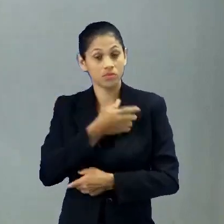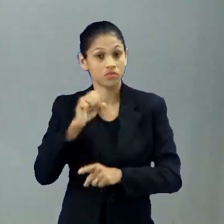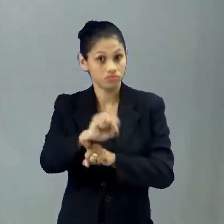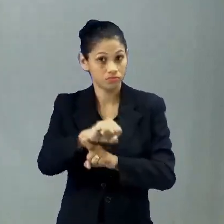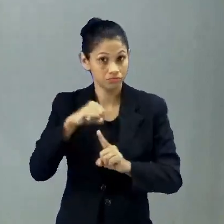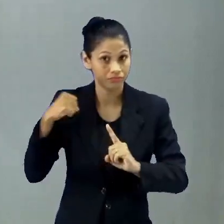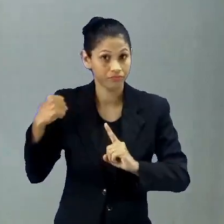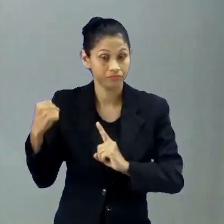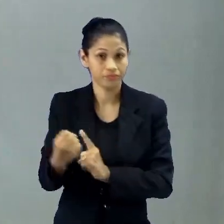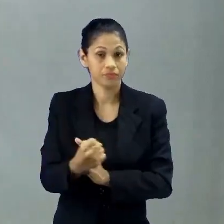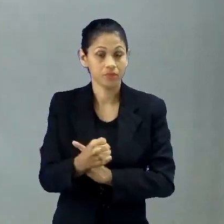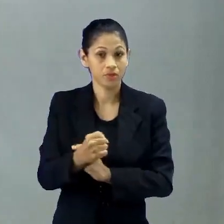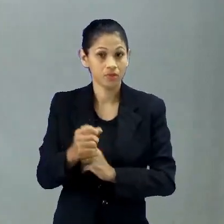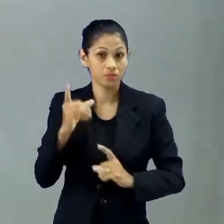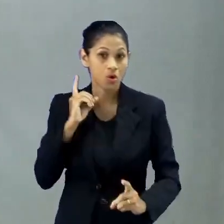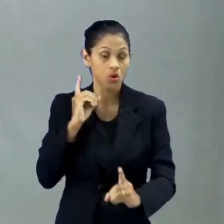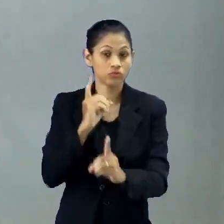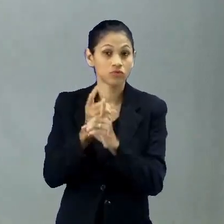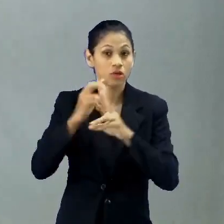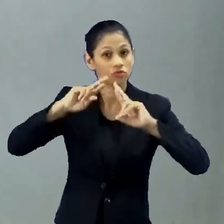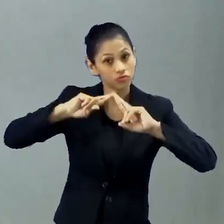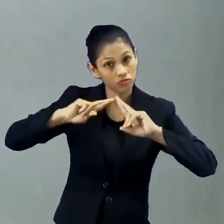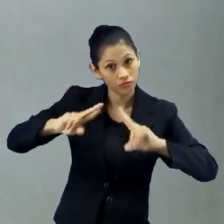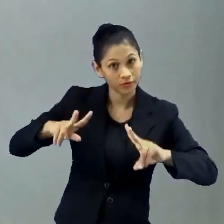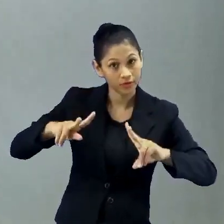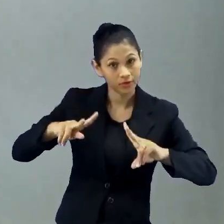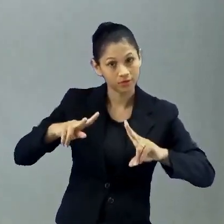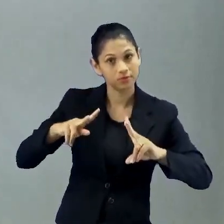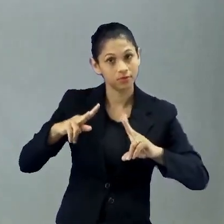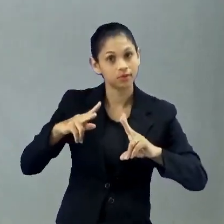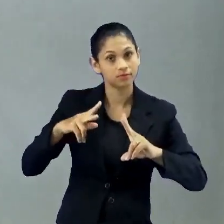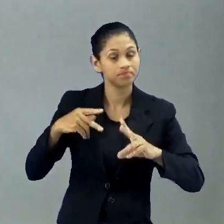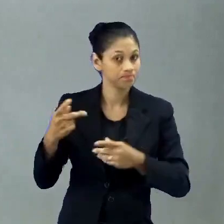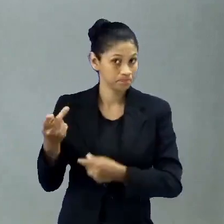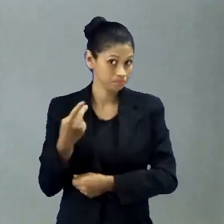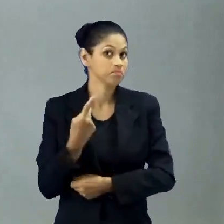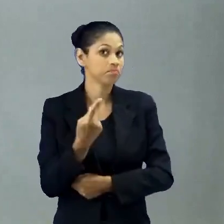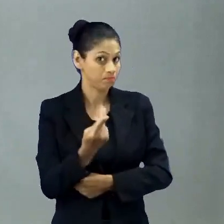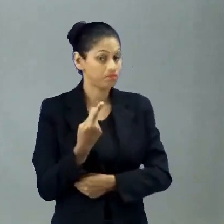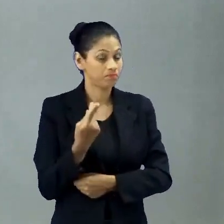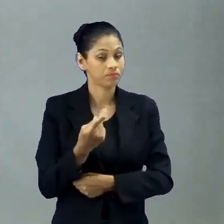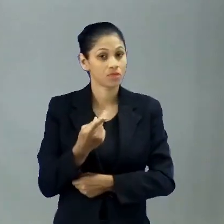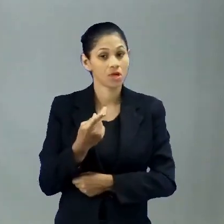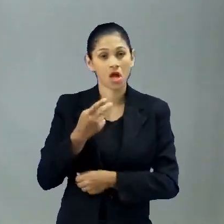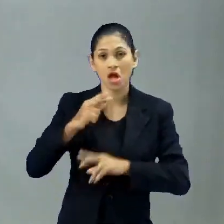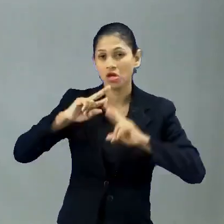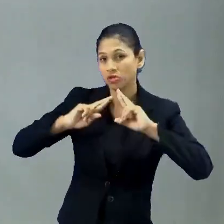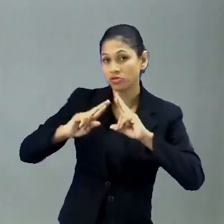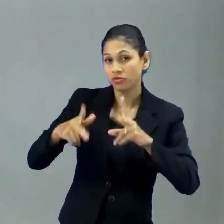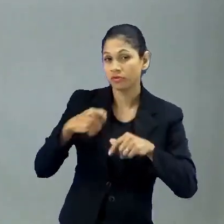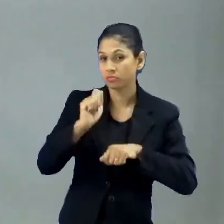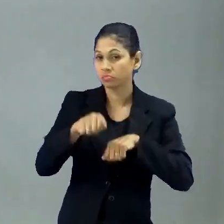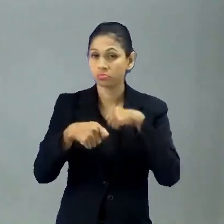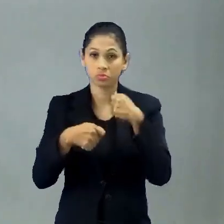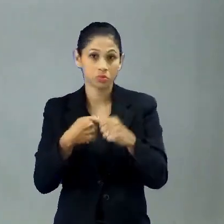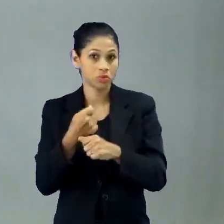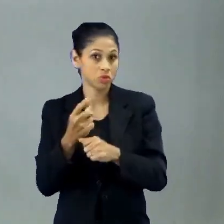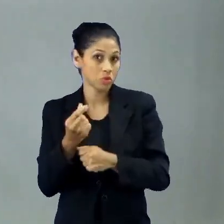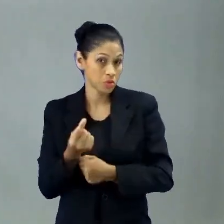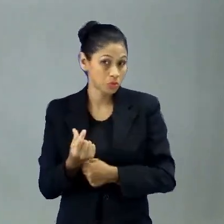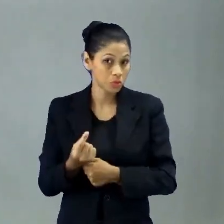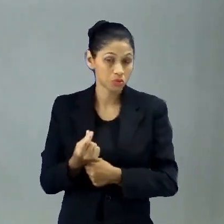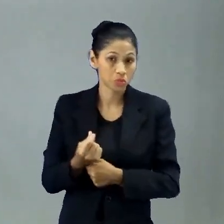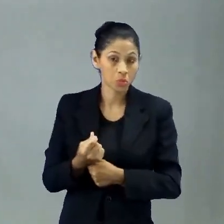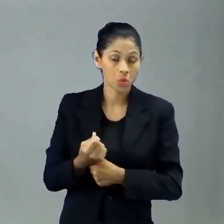vamos encontrar diferenças entre nós. É a diferença econômica, é a diferença das